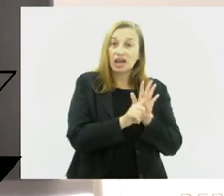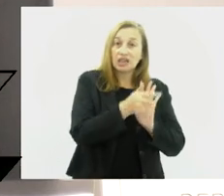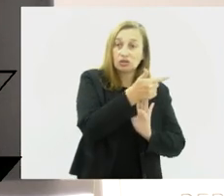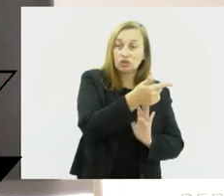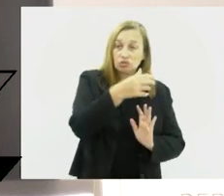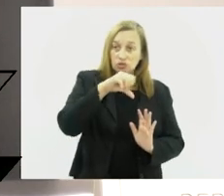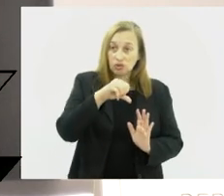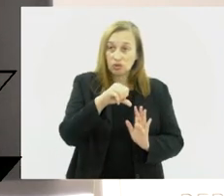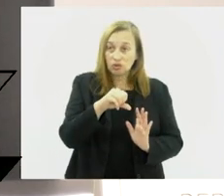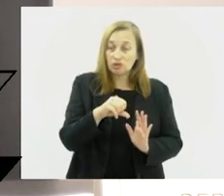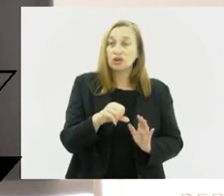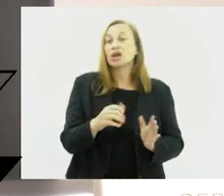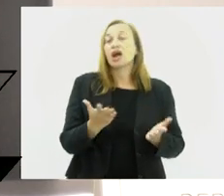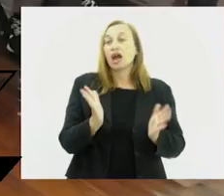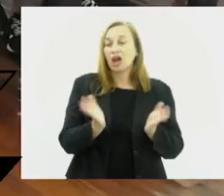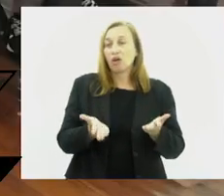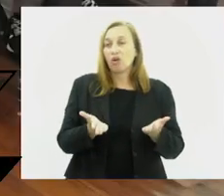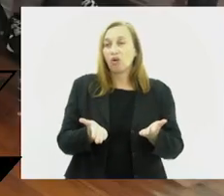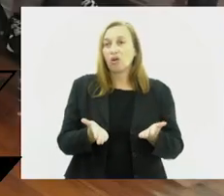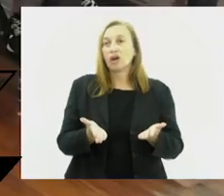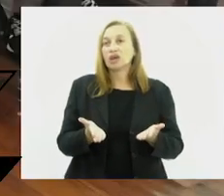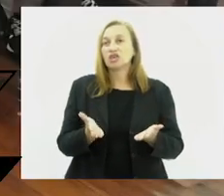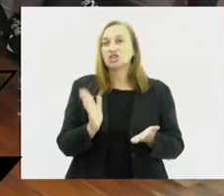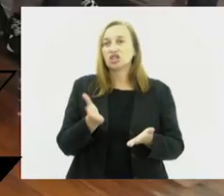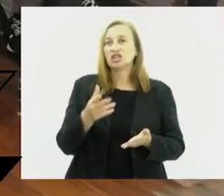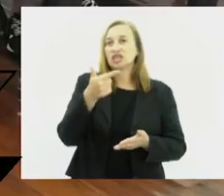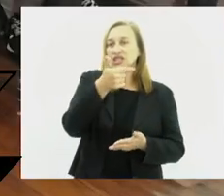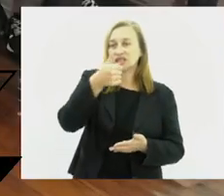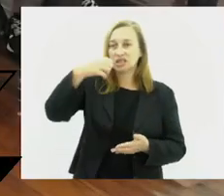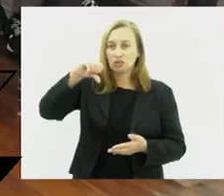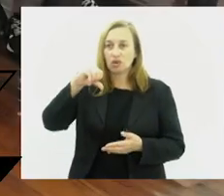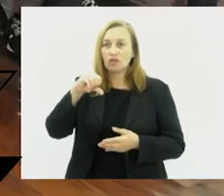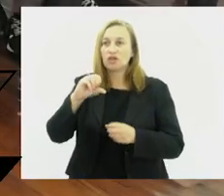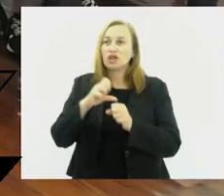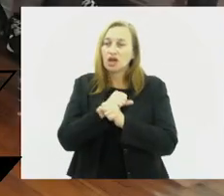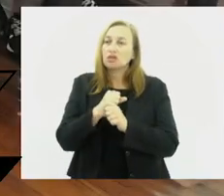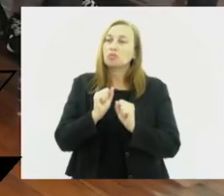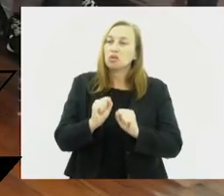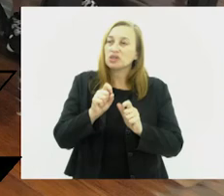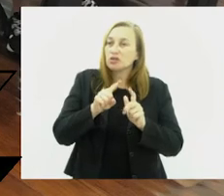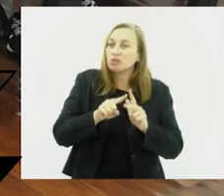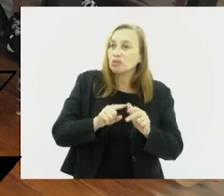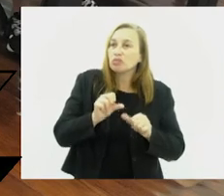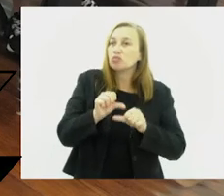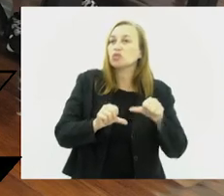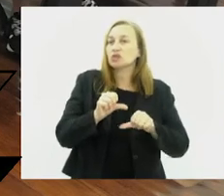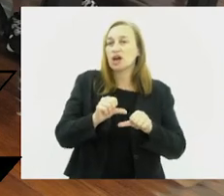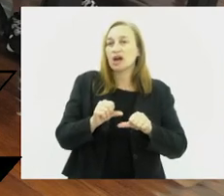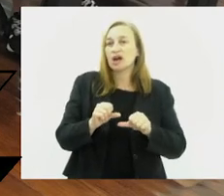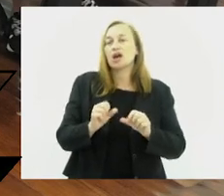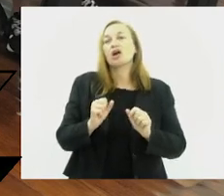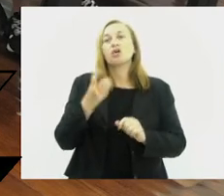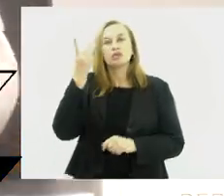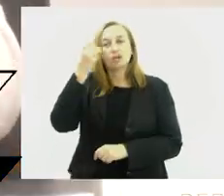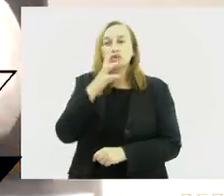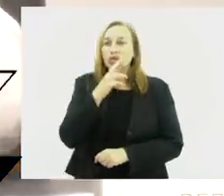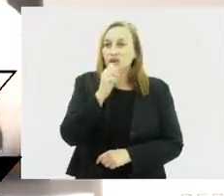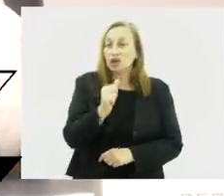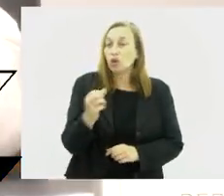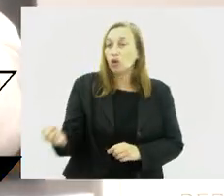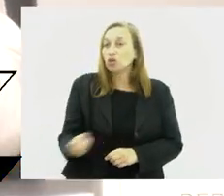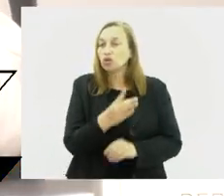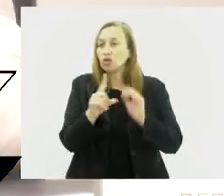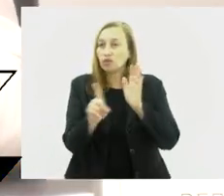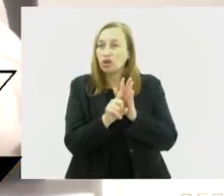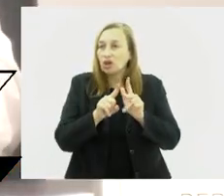anos, seguramente alguns aspectos podem e devem ser melhor. Nós podemos, como disse o deputado Amorim, fazer uma nova lei